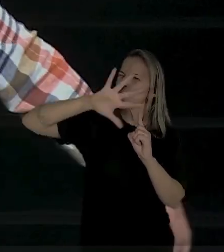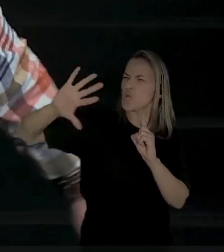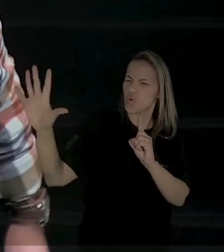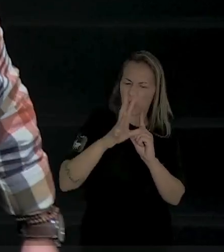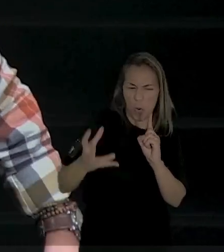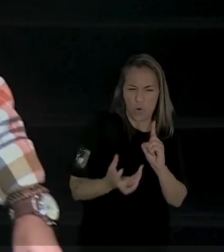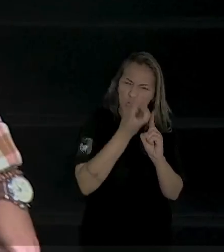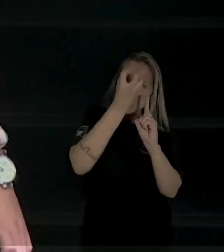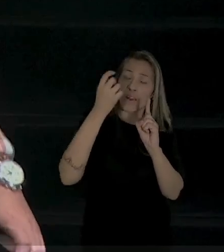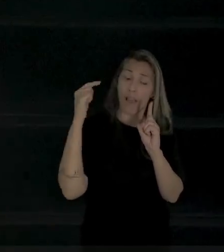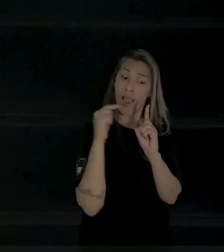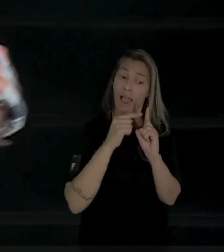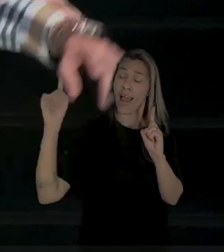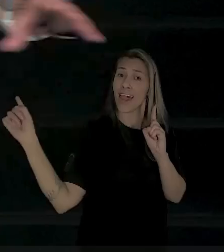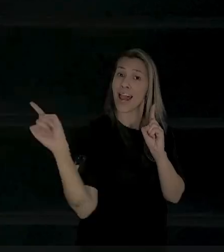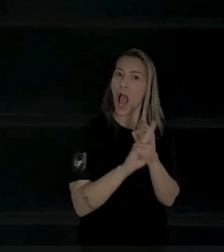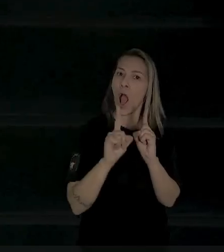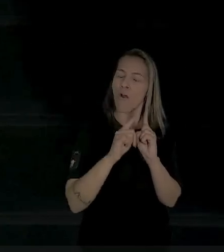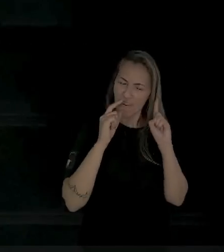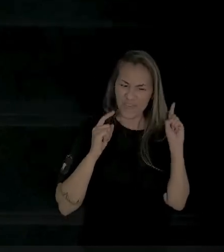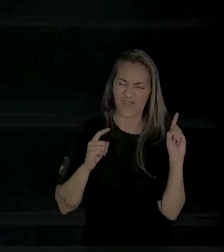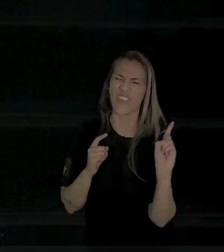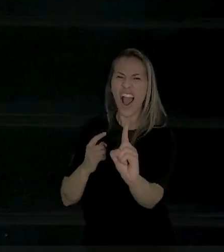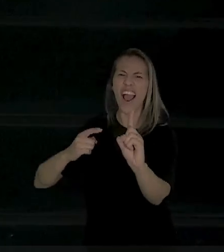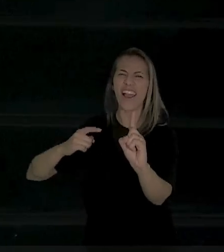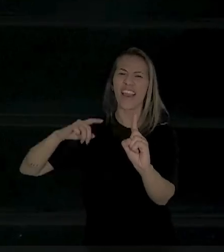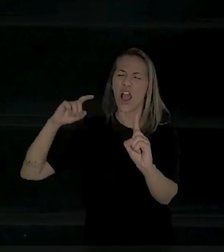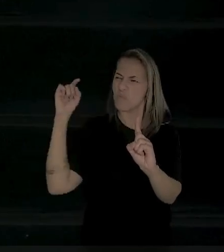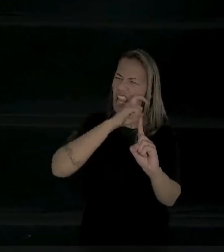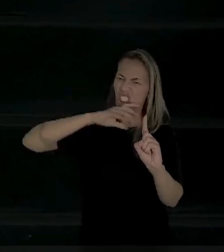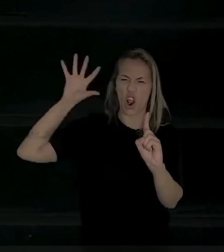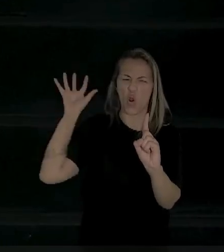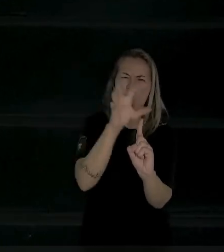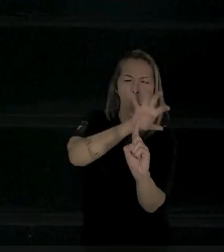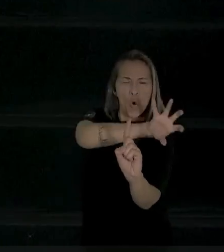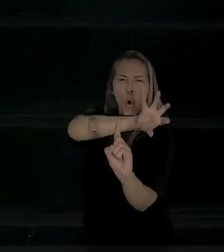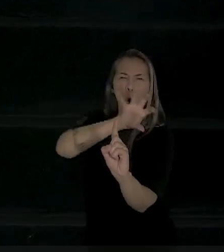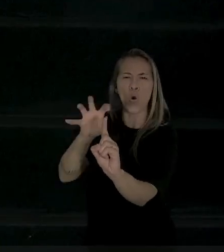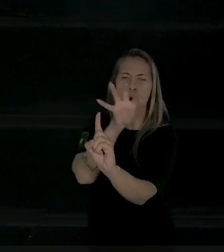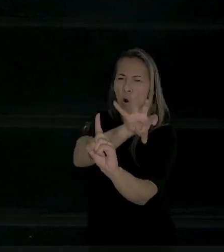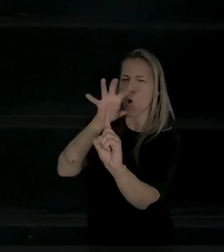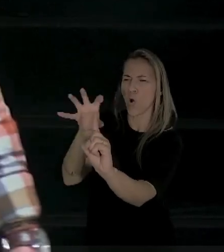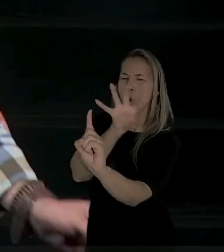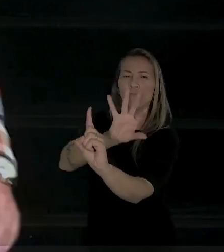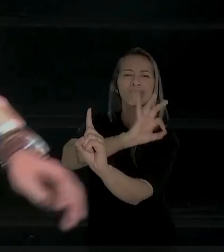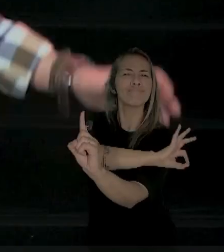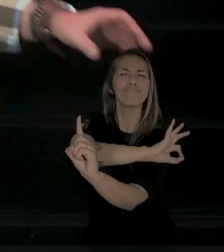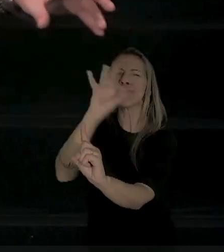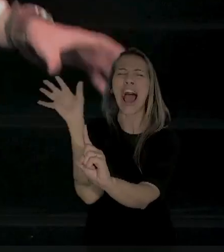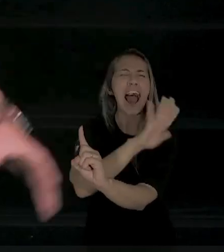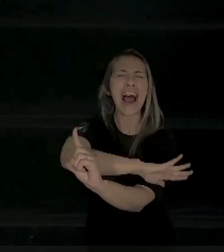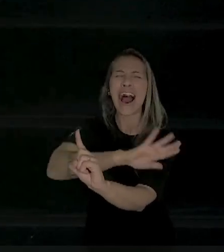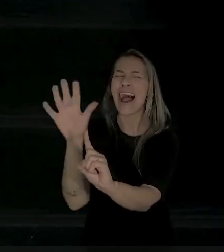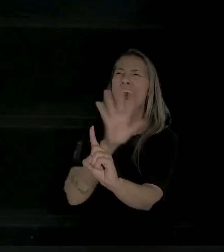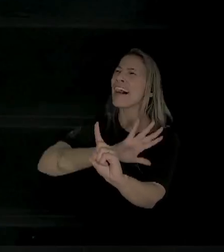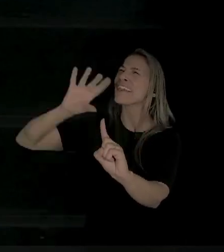vai ser dominado pelo vento ameaçador de mentiras, os ventos que soa ao teu ouvido, você não vai ser mais dominado pelo fogo. Não, não,